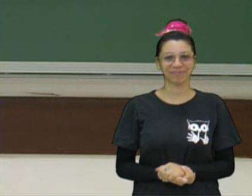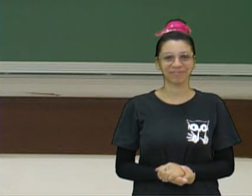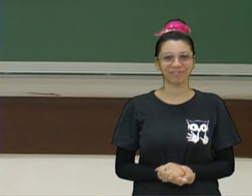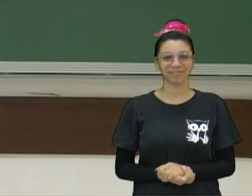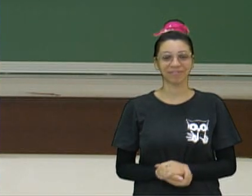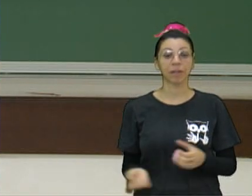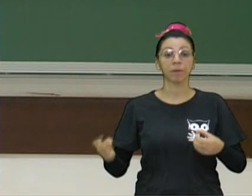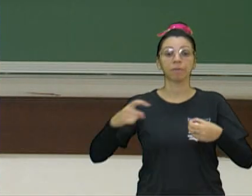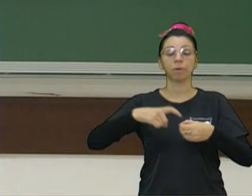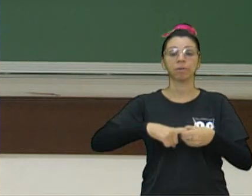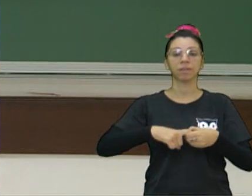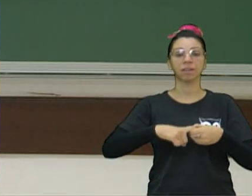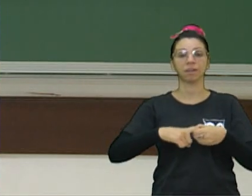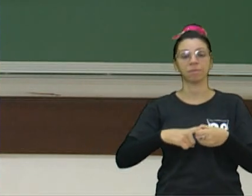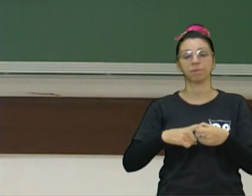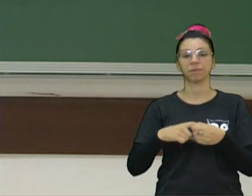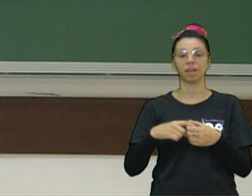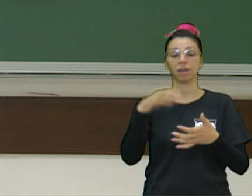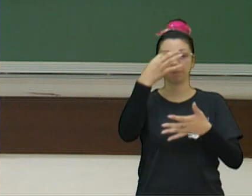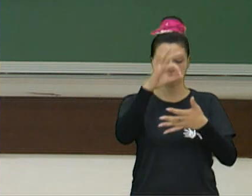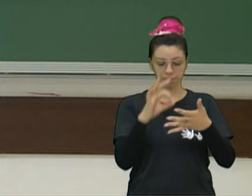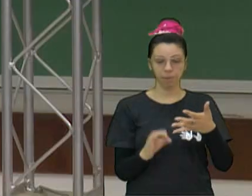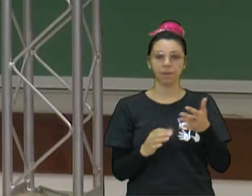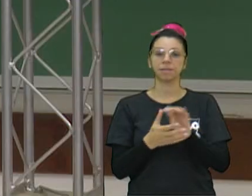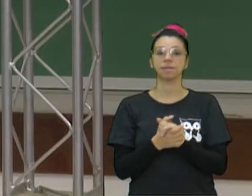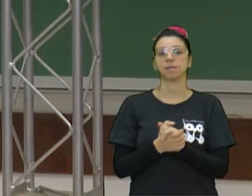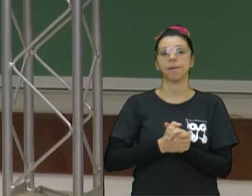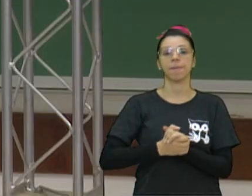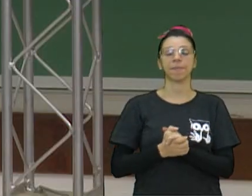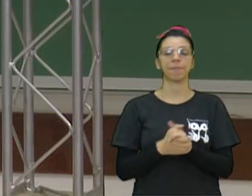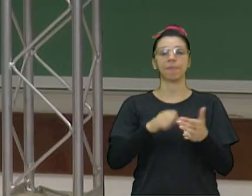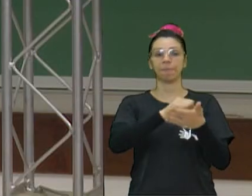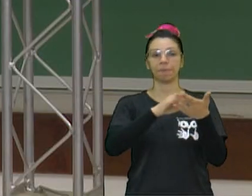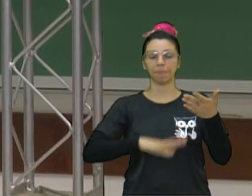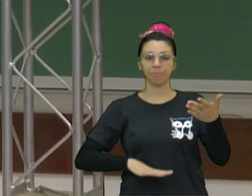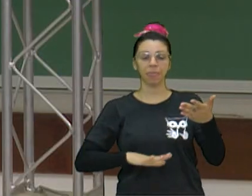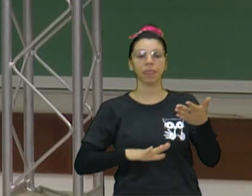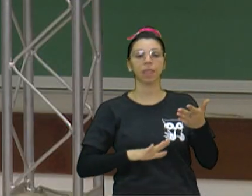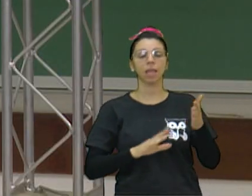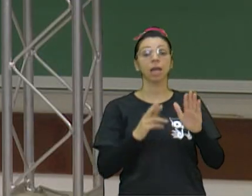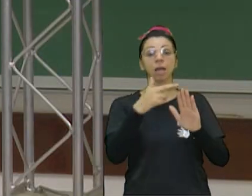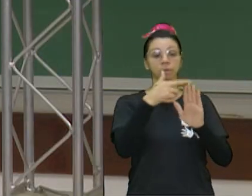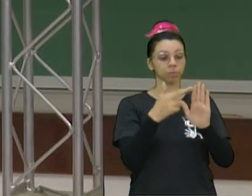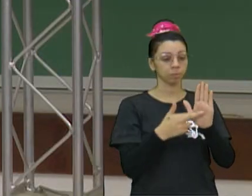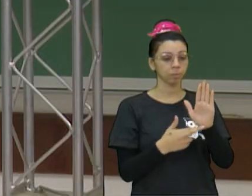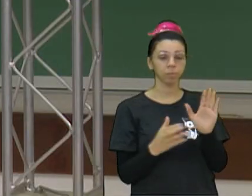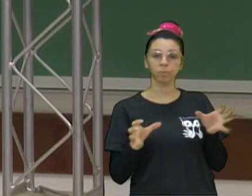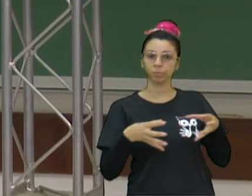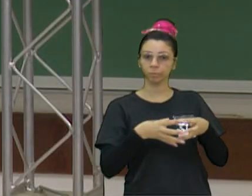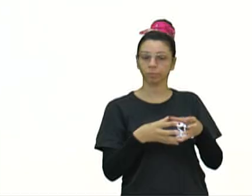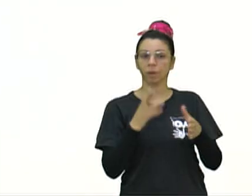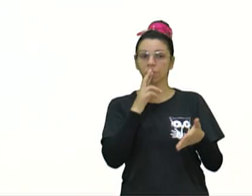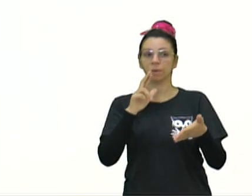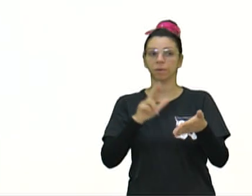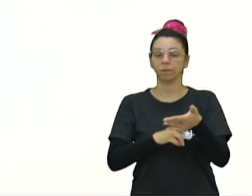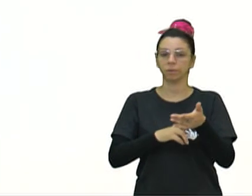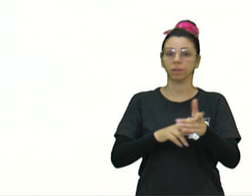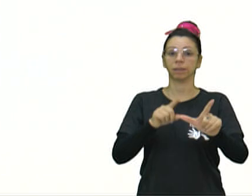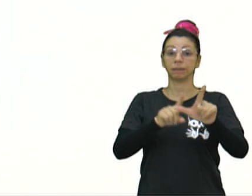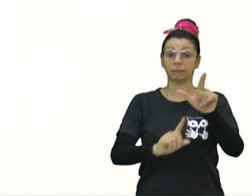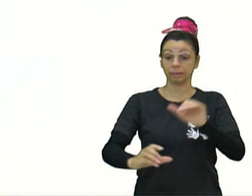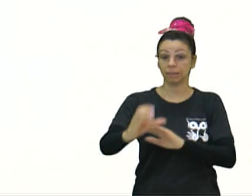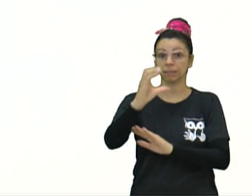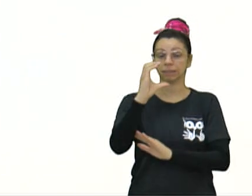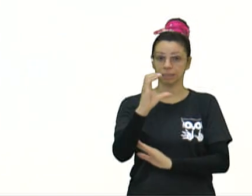Voltando então, pessoal, com a correção da atividade que diz respeito ao Taekwondo, as entidades que o regulamento, né? Resposta correta, letra